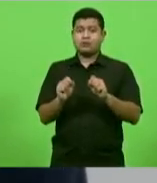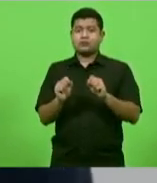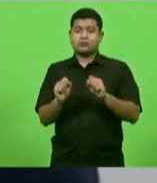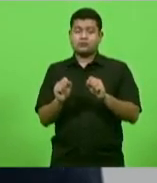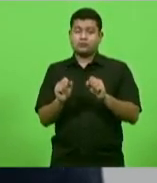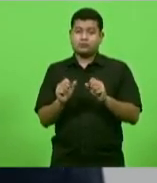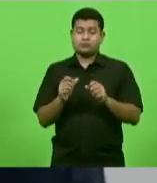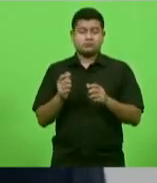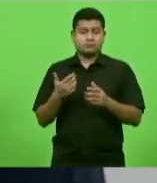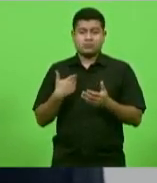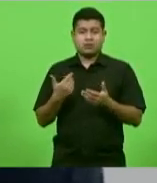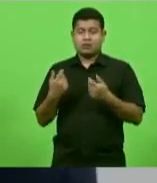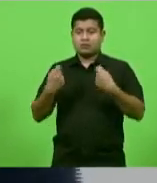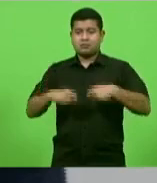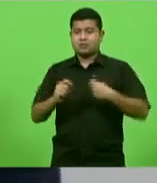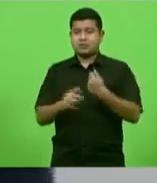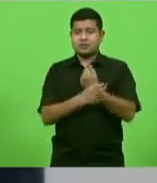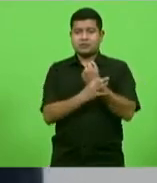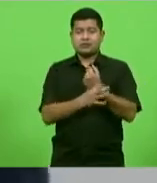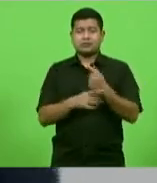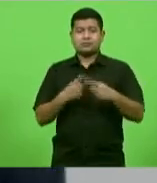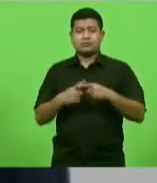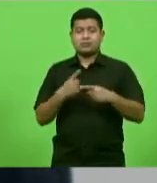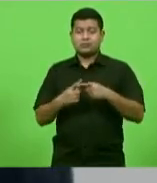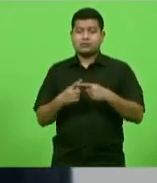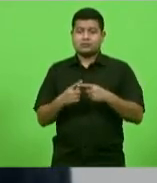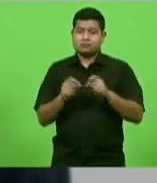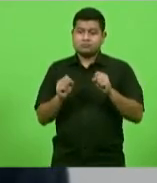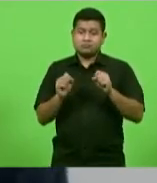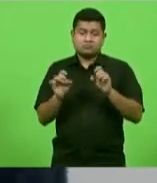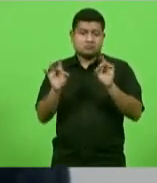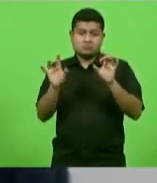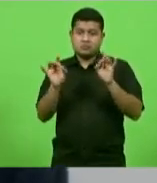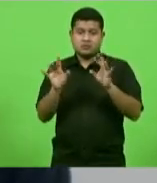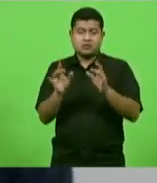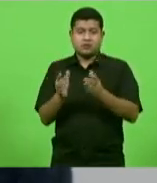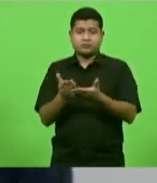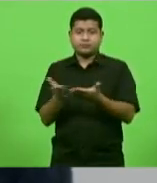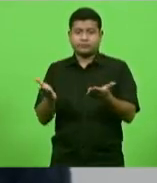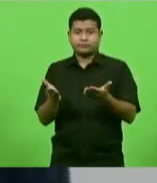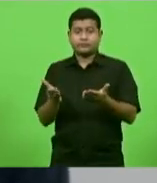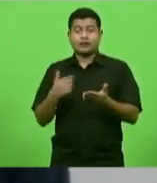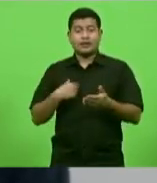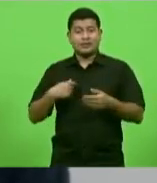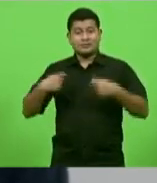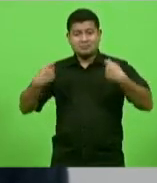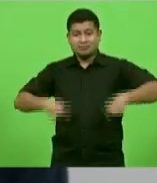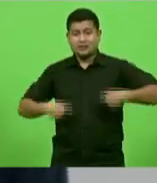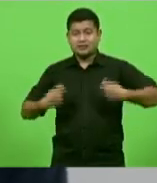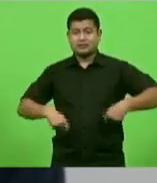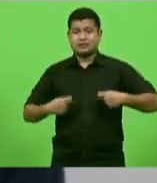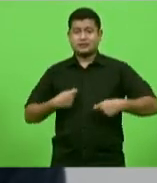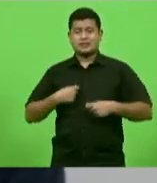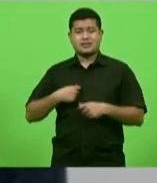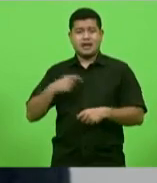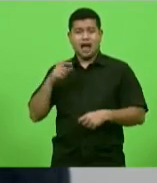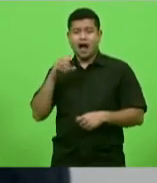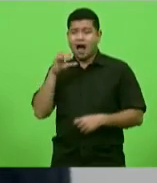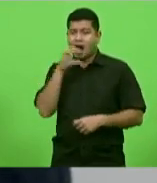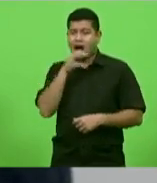excepcional dispensa do cumprimento desse requisito, notadamente nas hipóteses em que há necessidade de pronto e